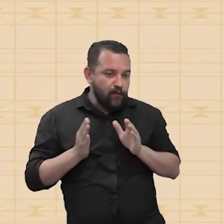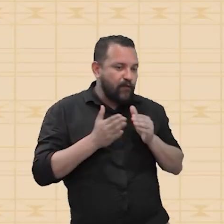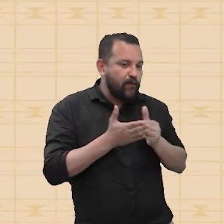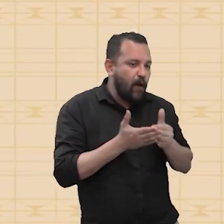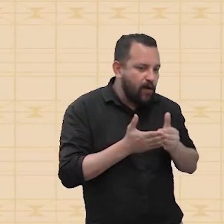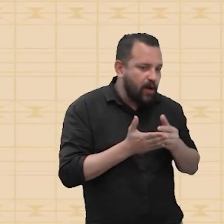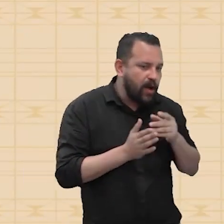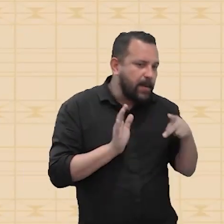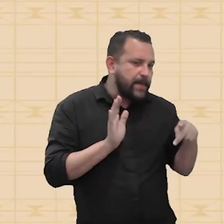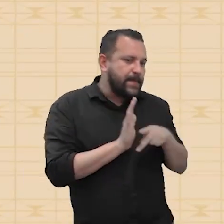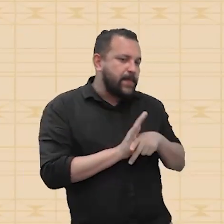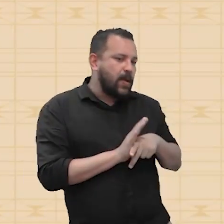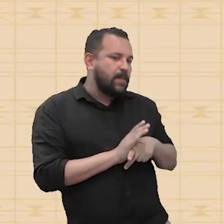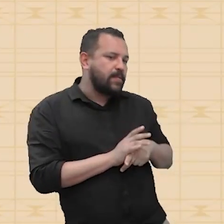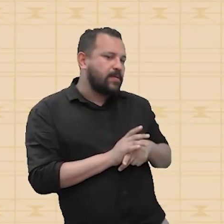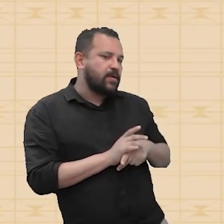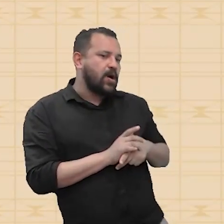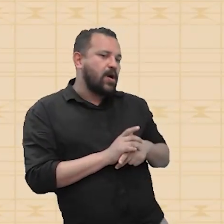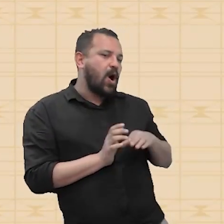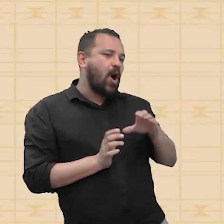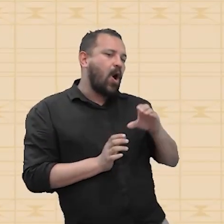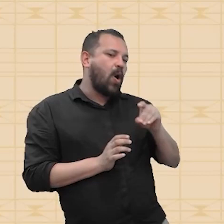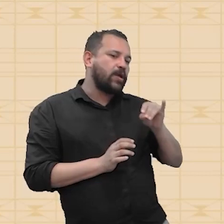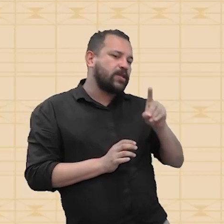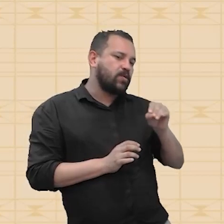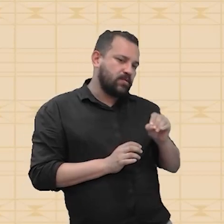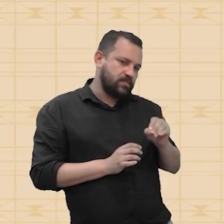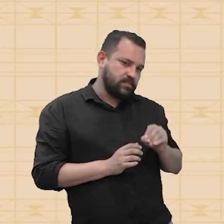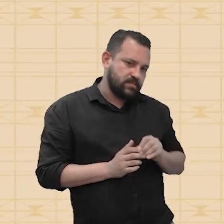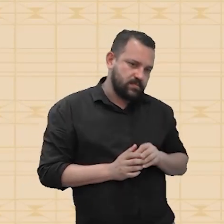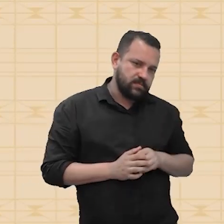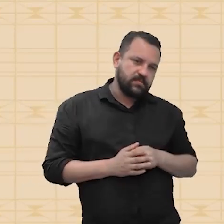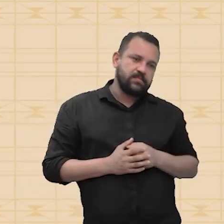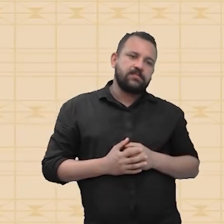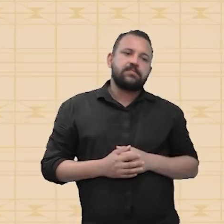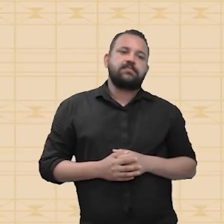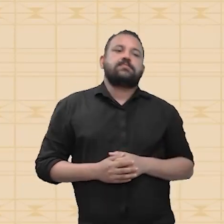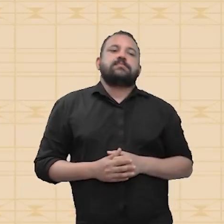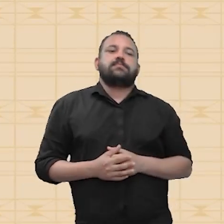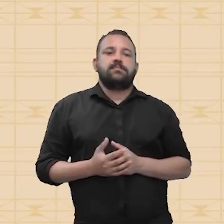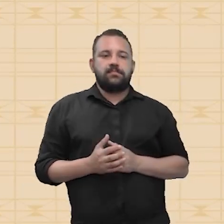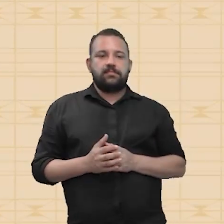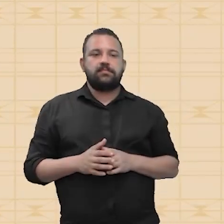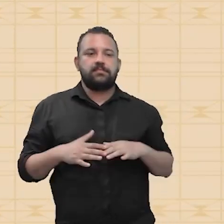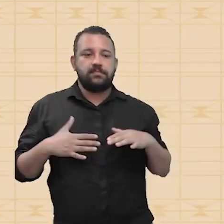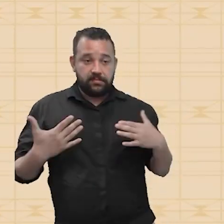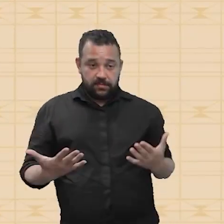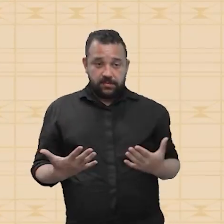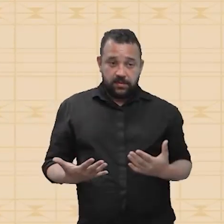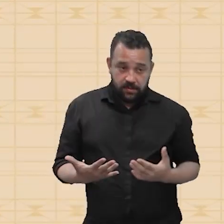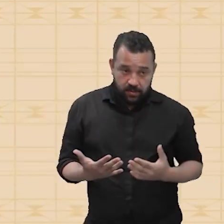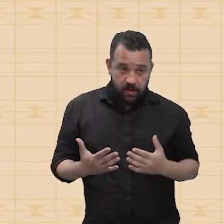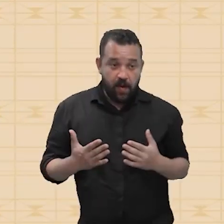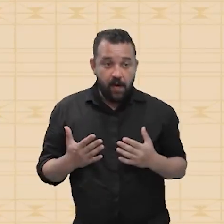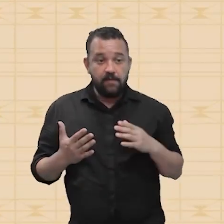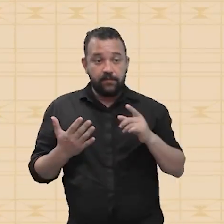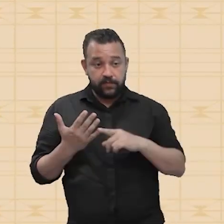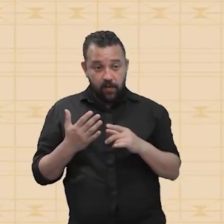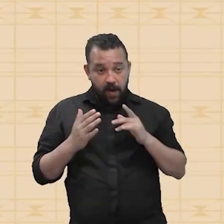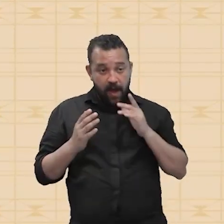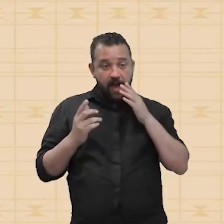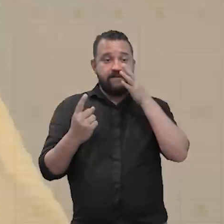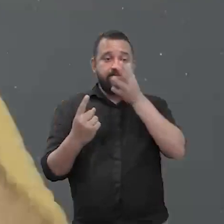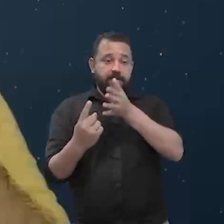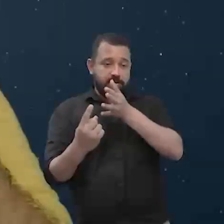está voltado para o código linguístico, para esse elemento da comunicação. Então, ó, função referencial,